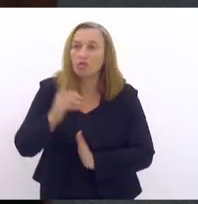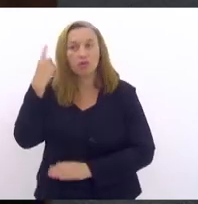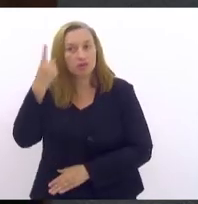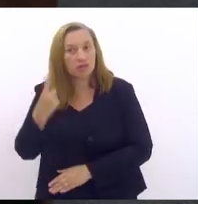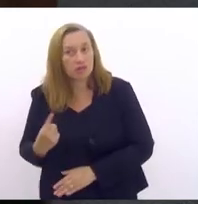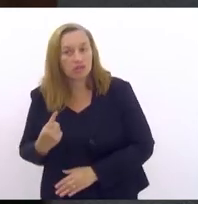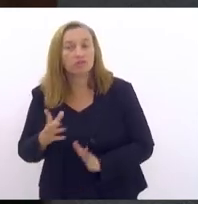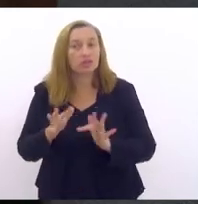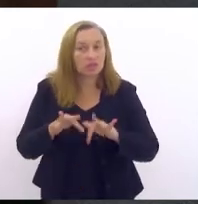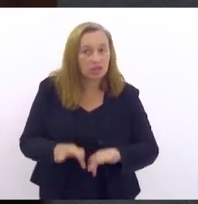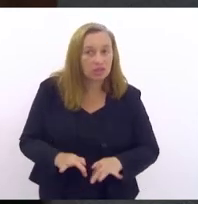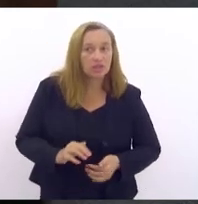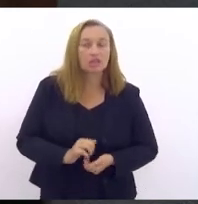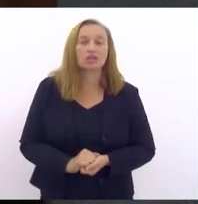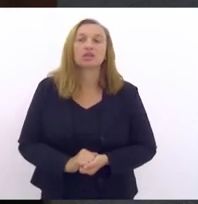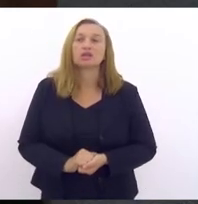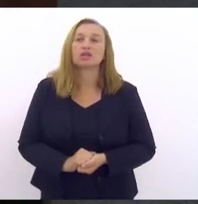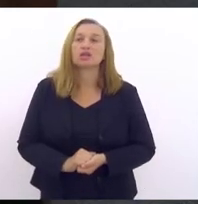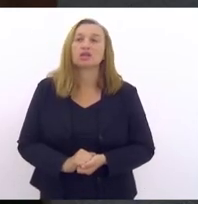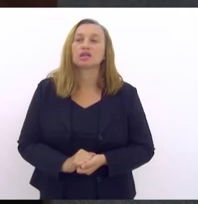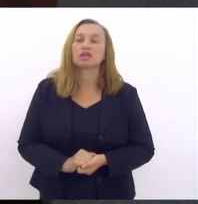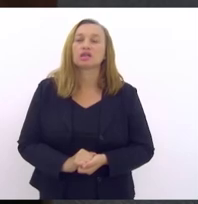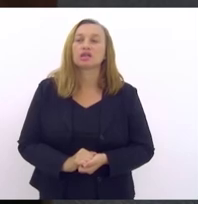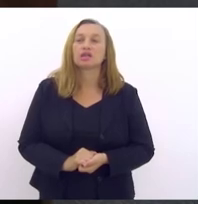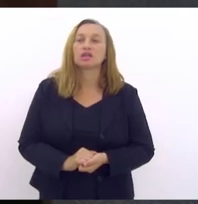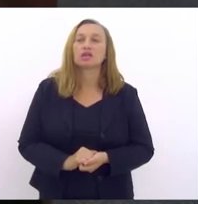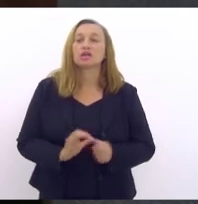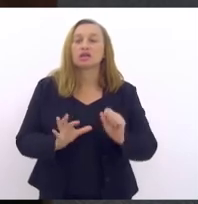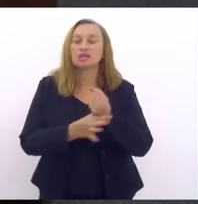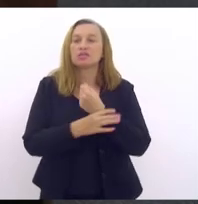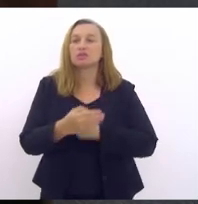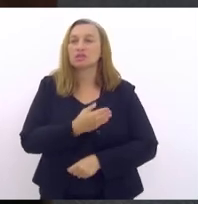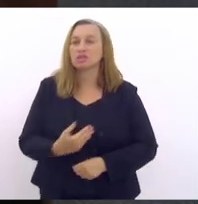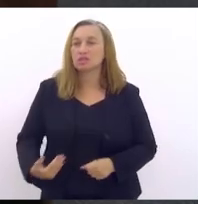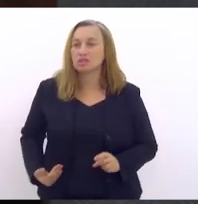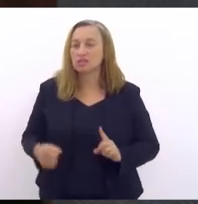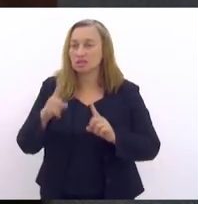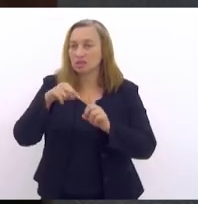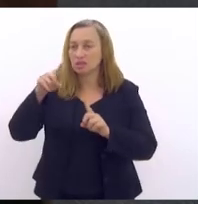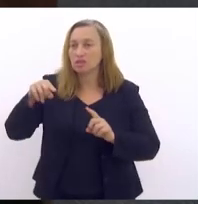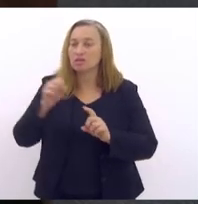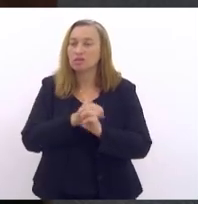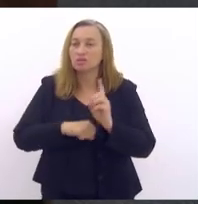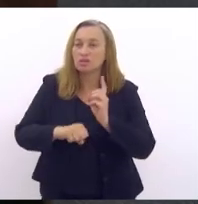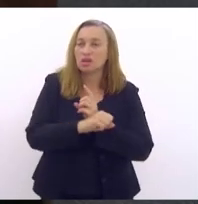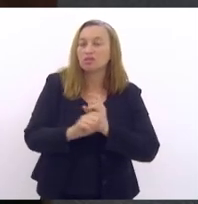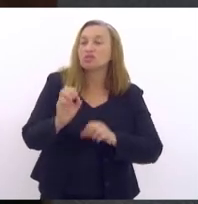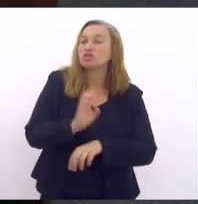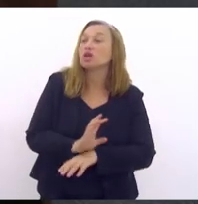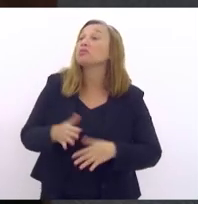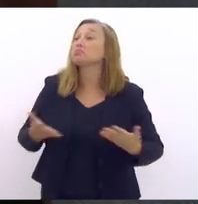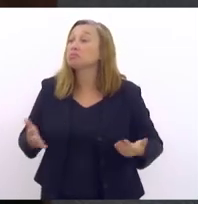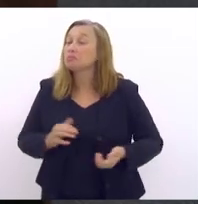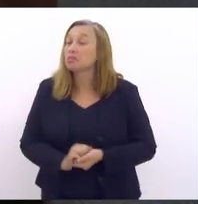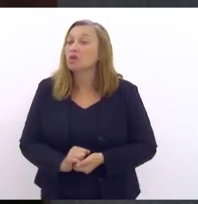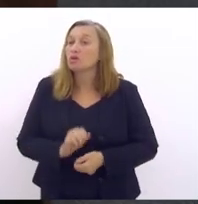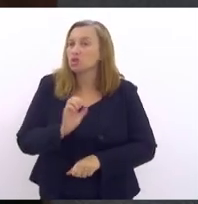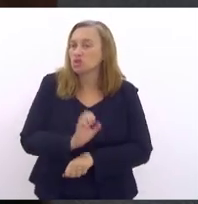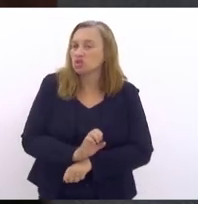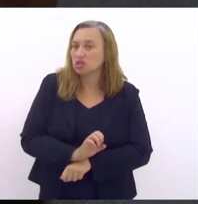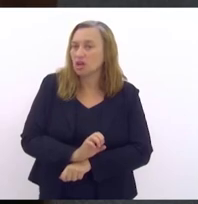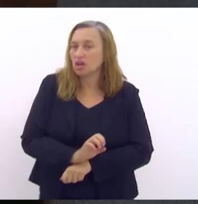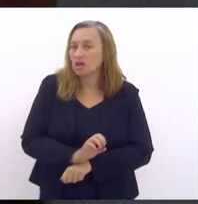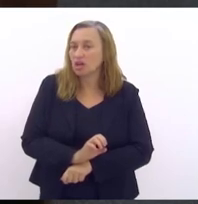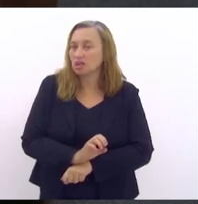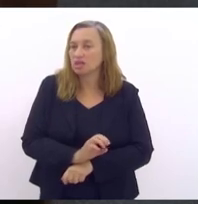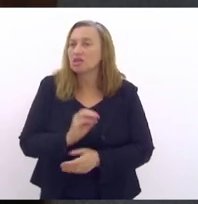aqui, falando sobre os índices da segurança pública e os índices sociais do nosso Estado. O Estado campeão de ausência